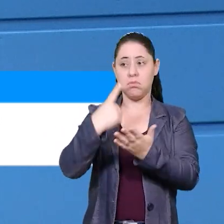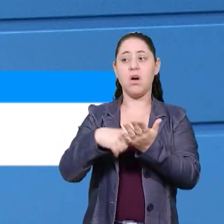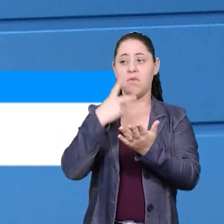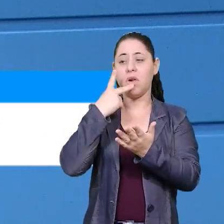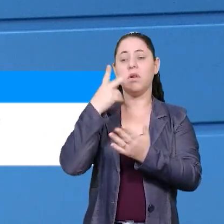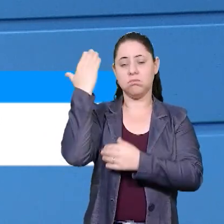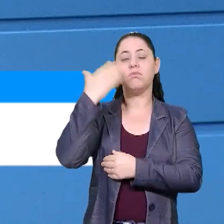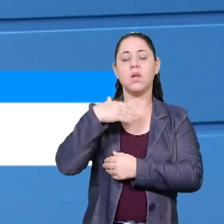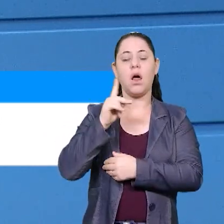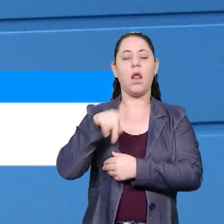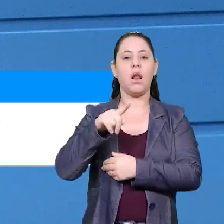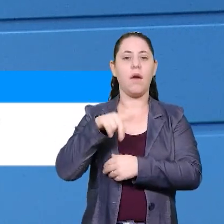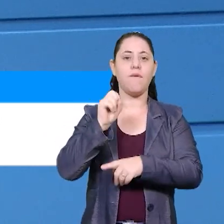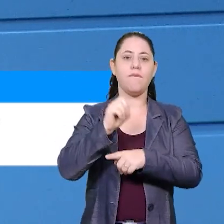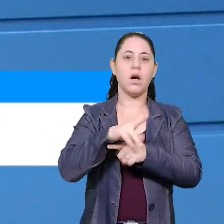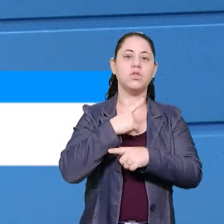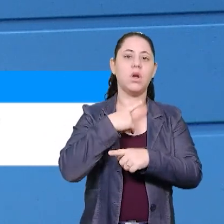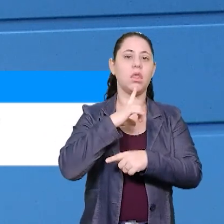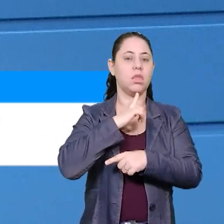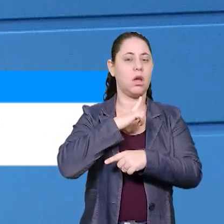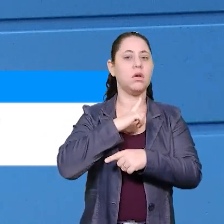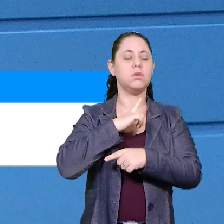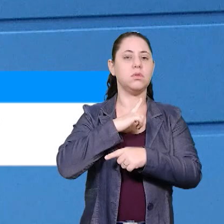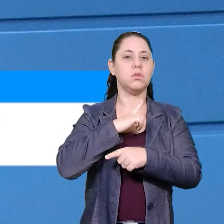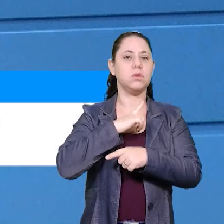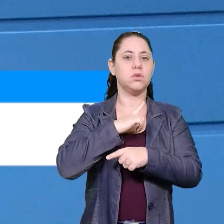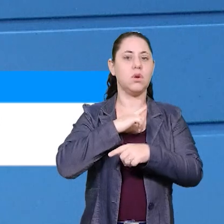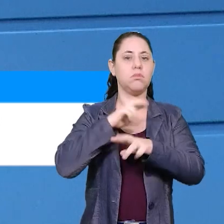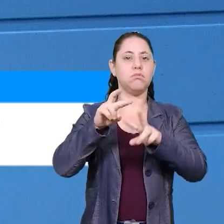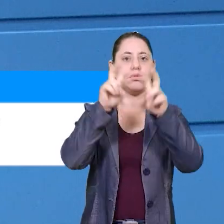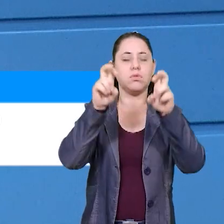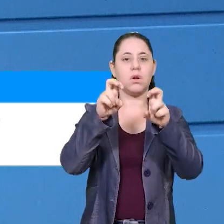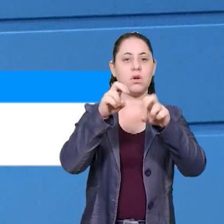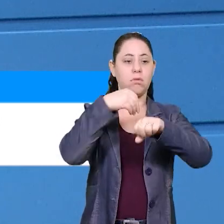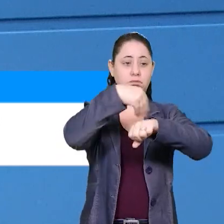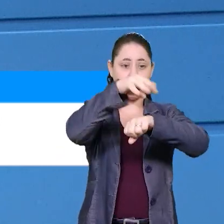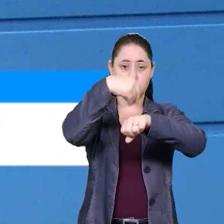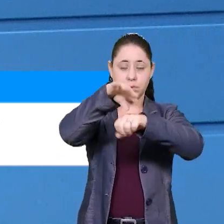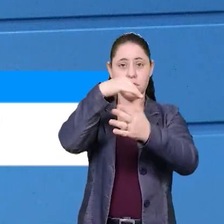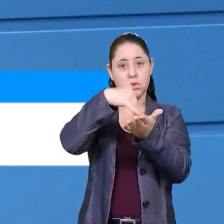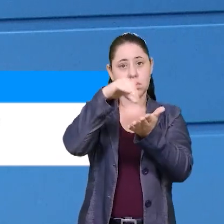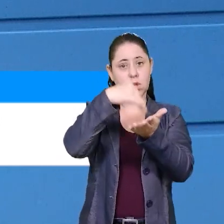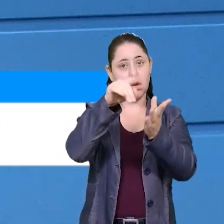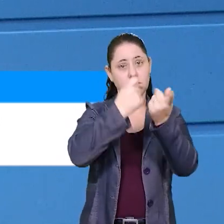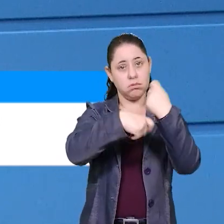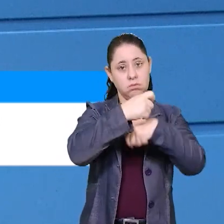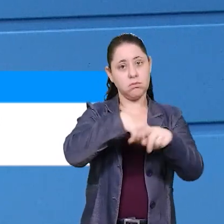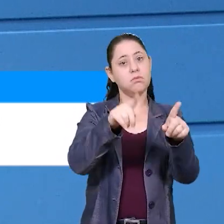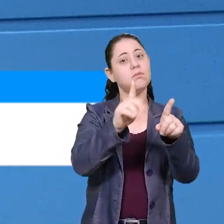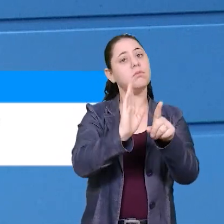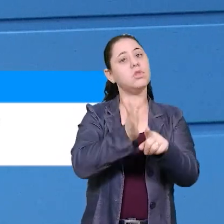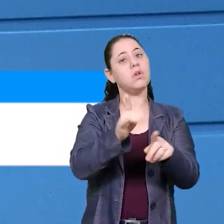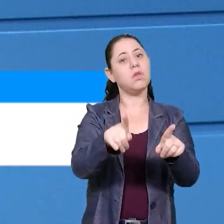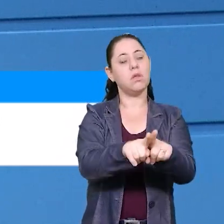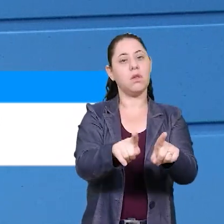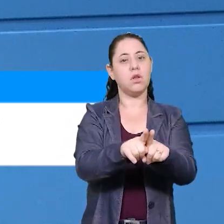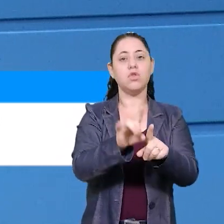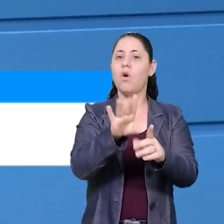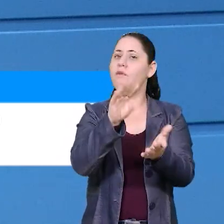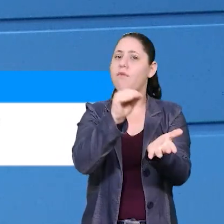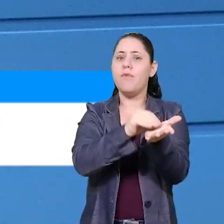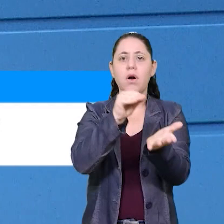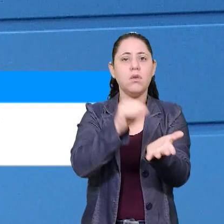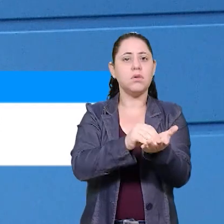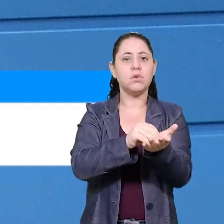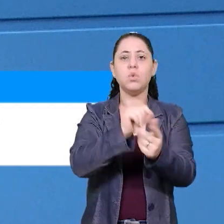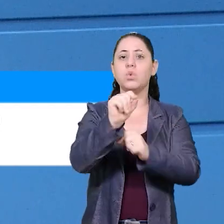me confirmou que as vagas já estão disponibilizadas e já encaminhou para a Secretaria de Administração.